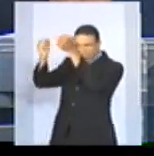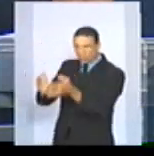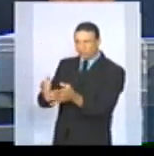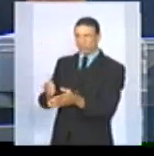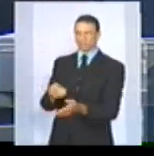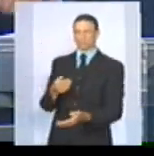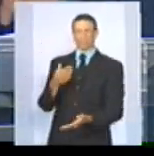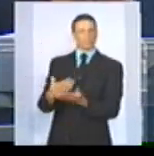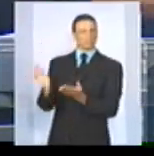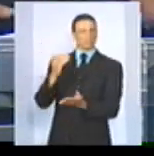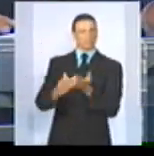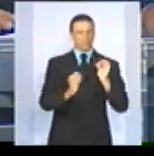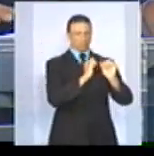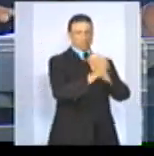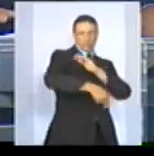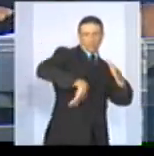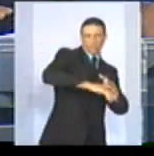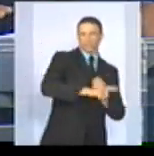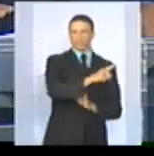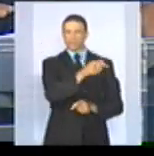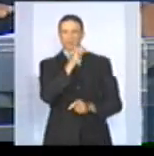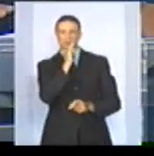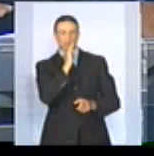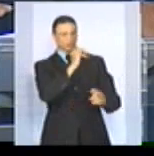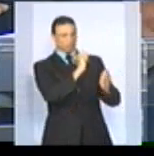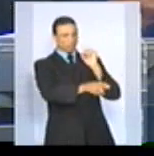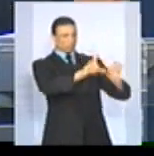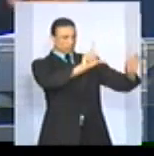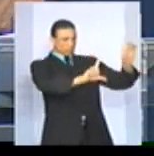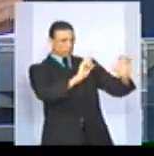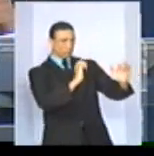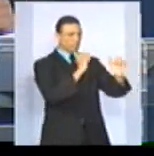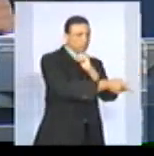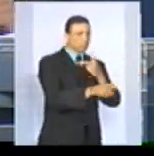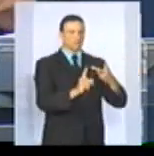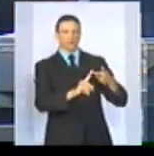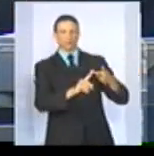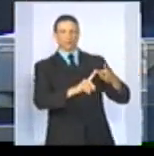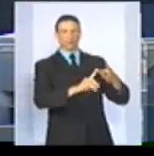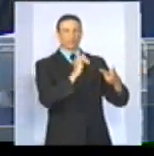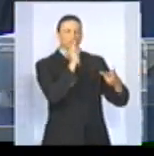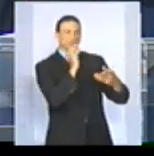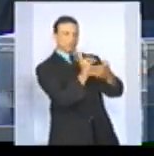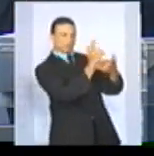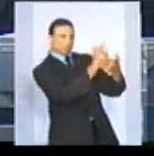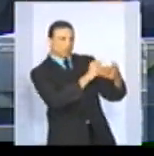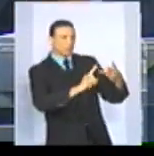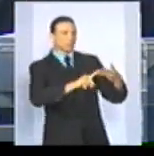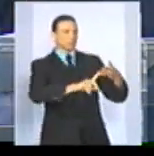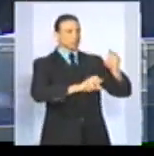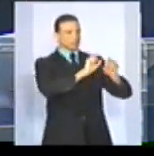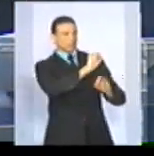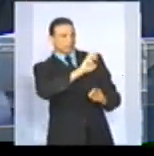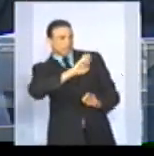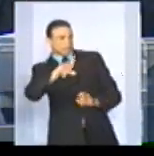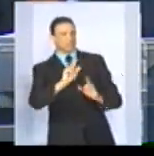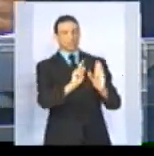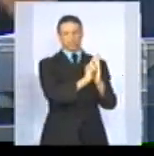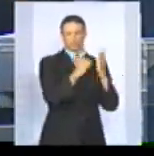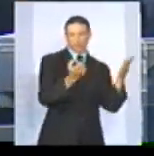de esportes não tem essa questão de é referenciada são canais de animações só que ela não é de séries são